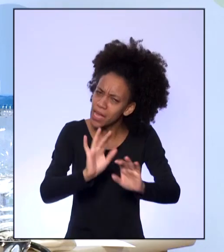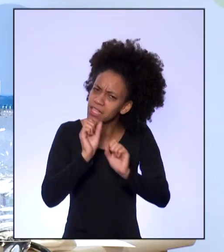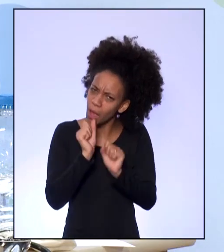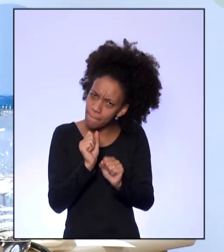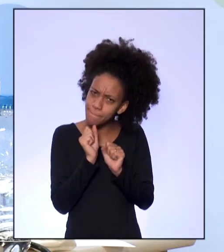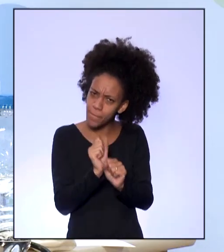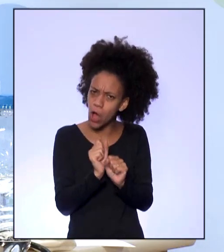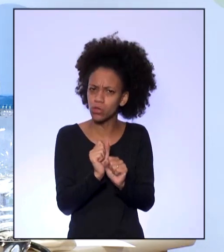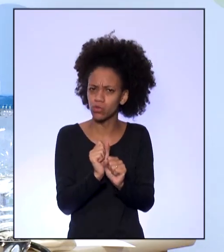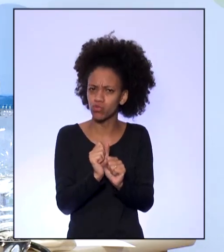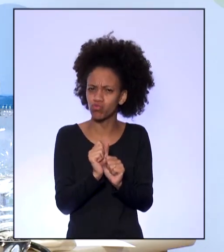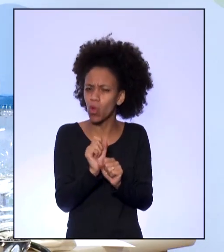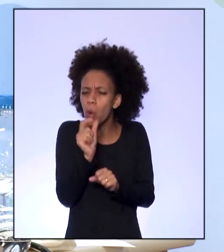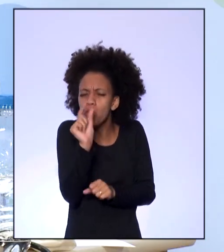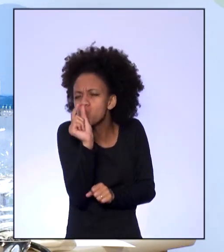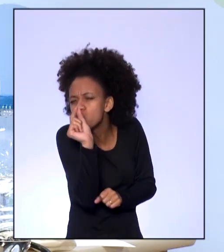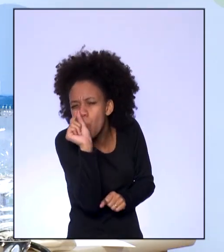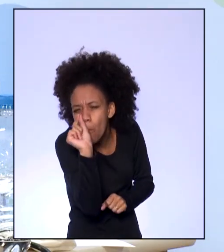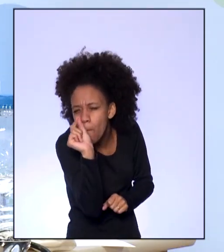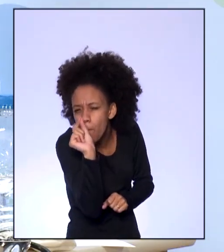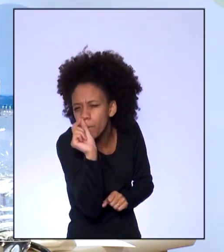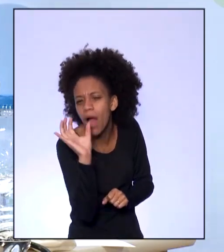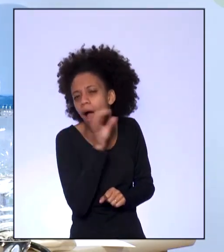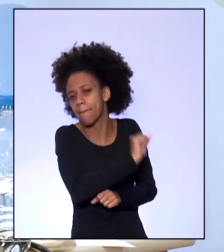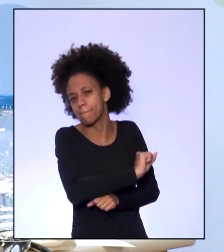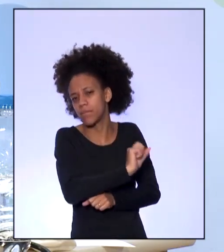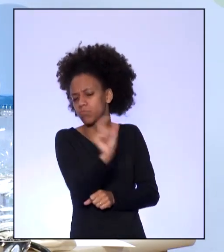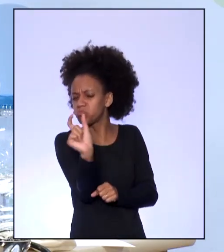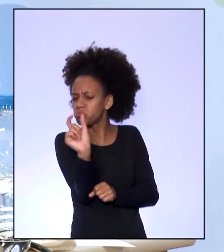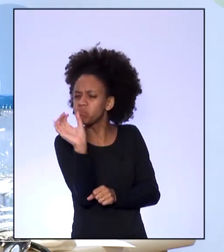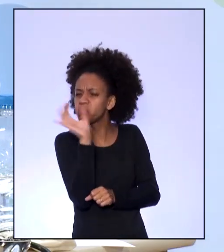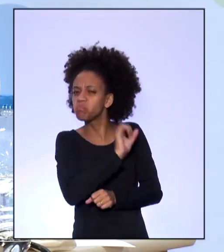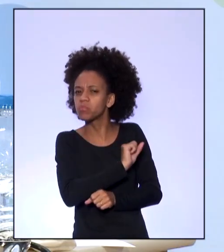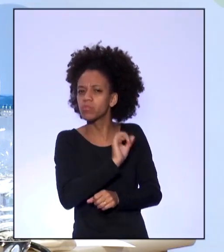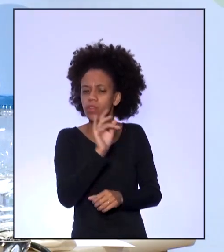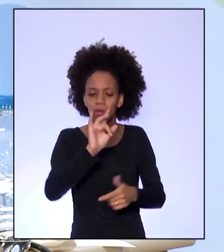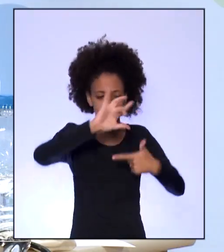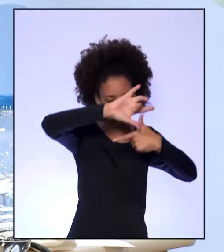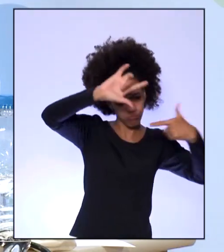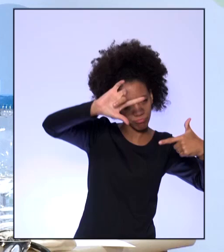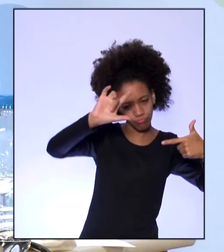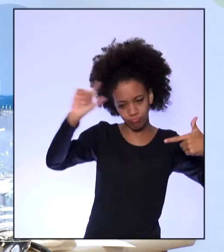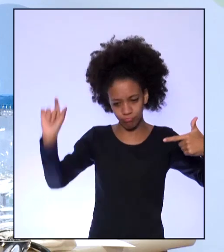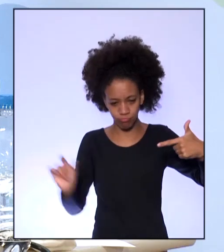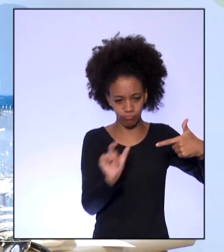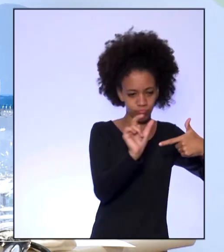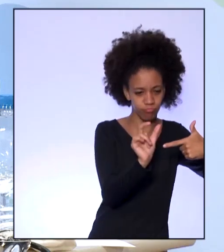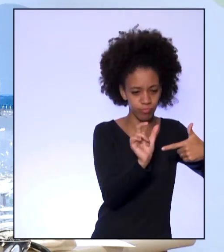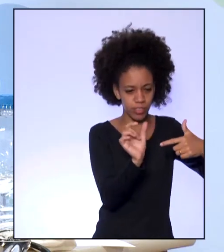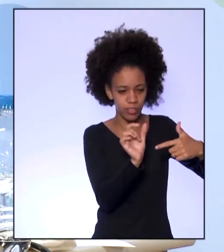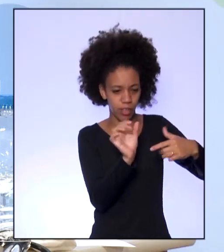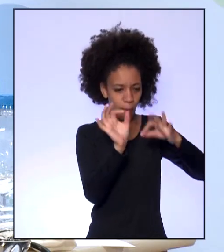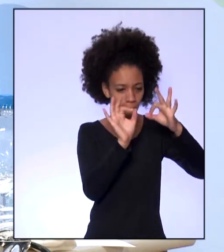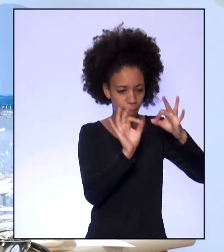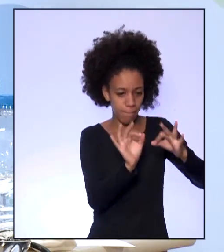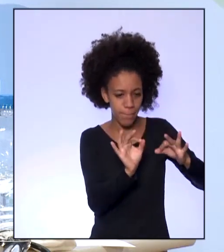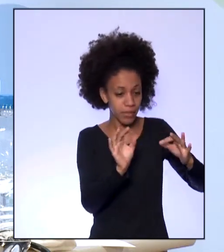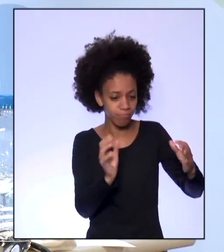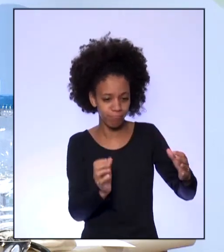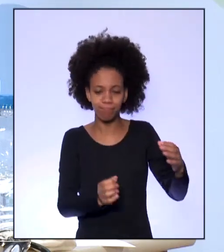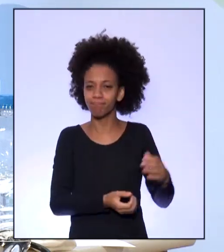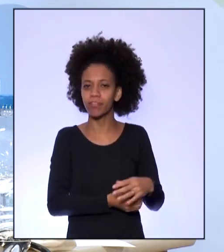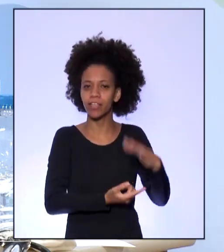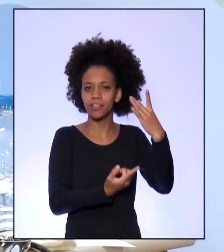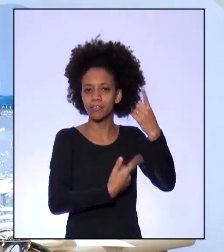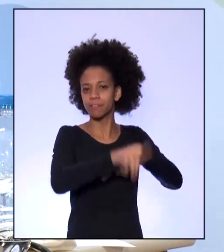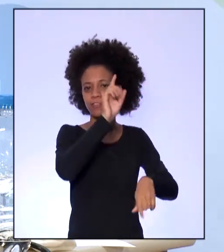coletar somente uma mínima breve, colocar numa imagem uma frase pequena e transformar num meme. Então,